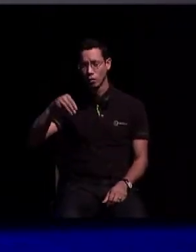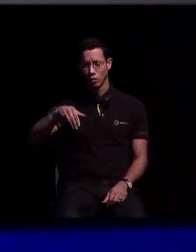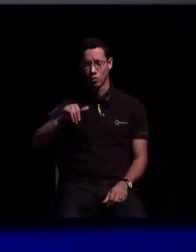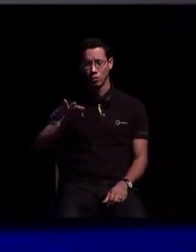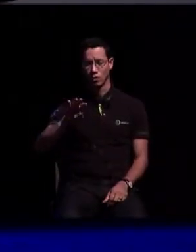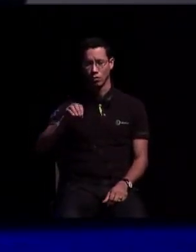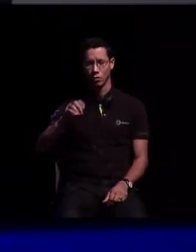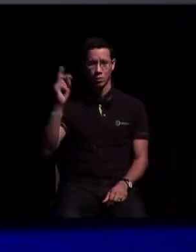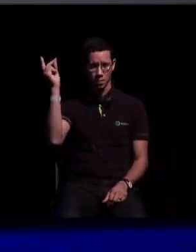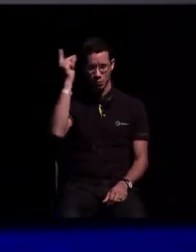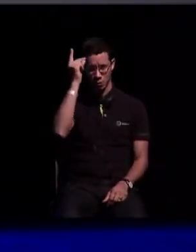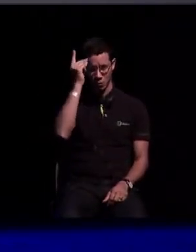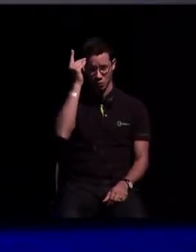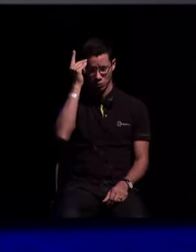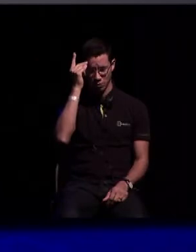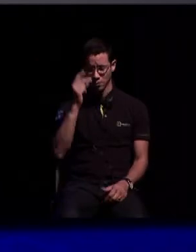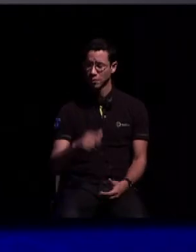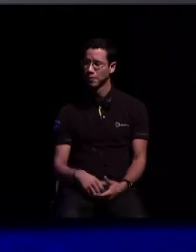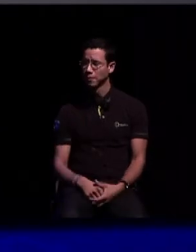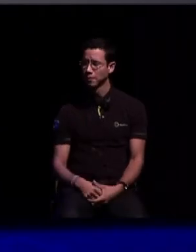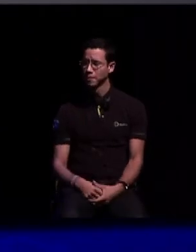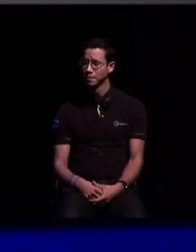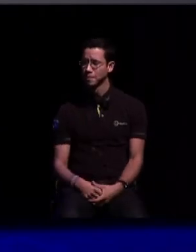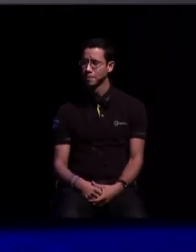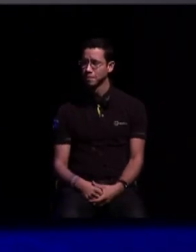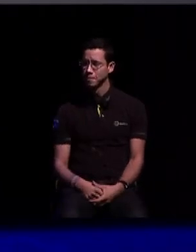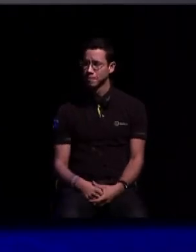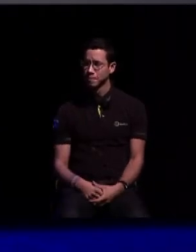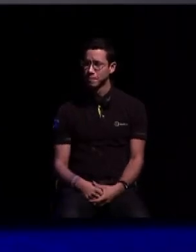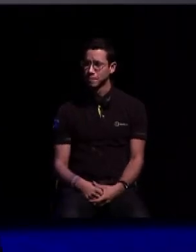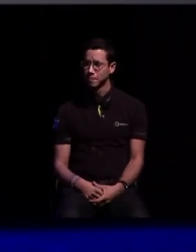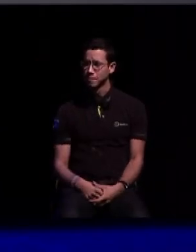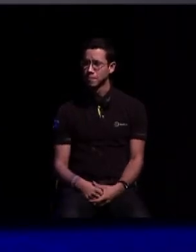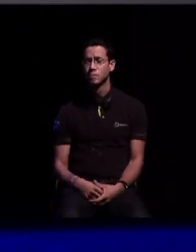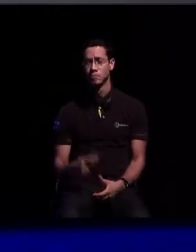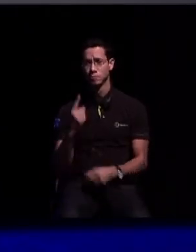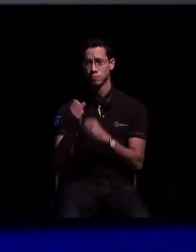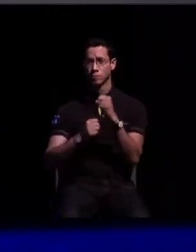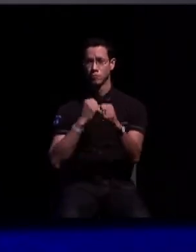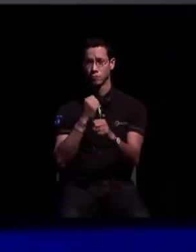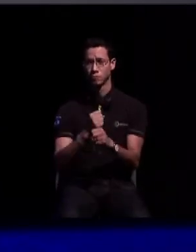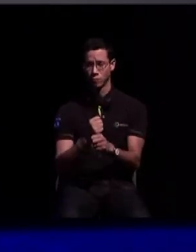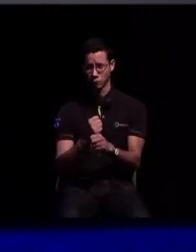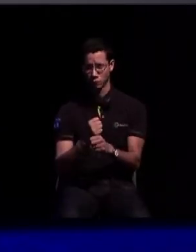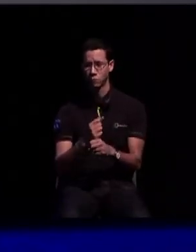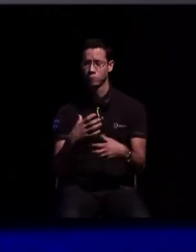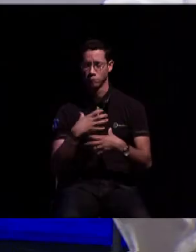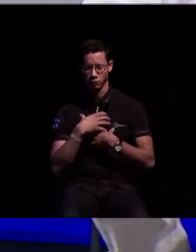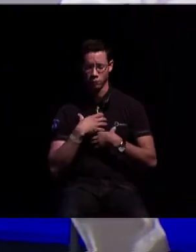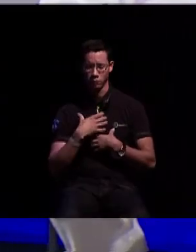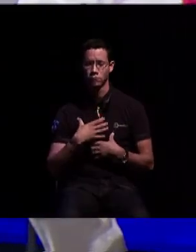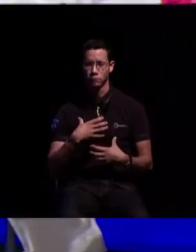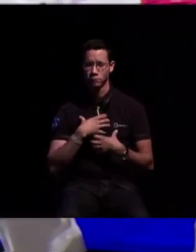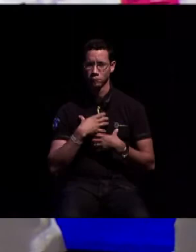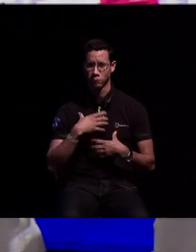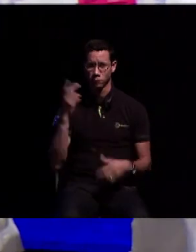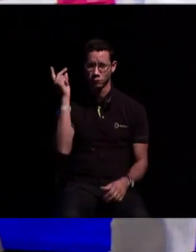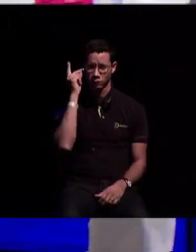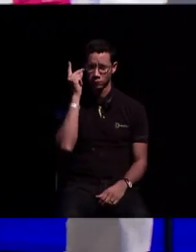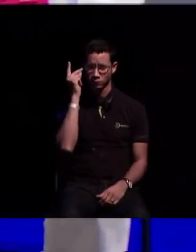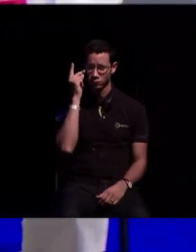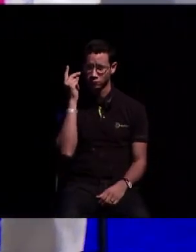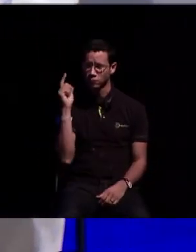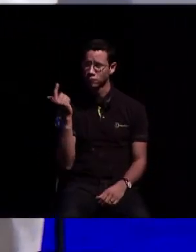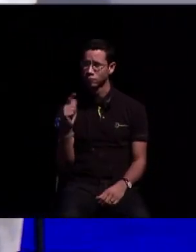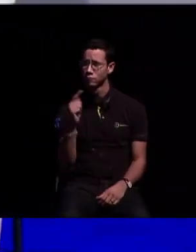né? Obviamente, né? Eu estou há pouco mais de um ano aqui, já me considero paulistano, né? Não